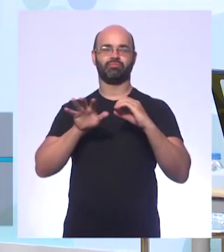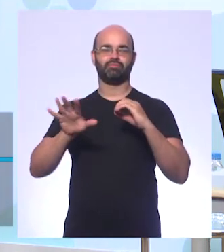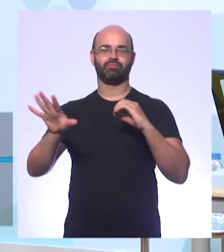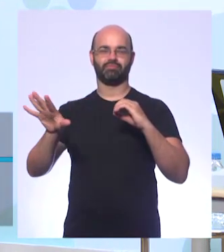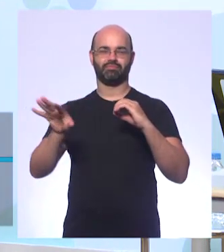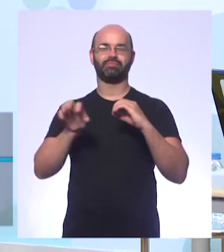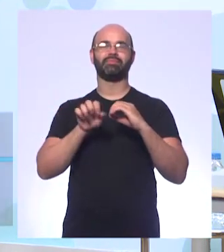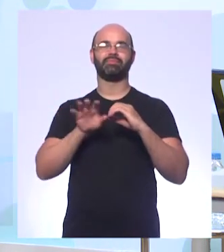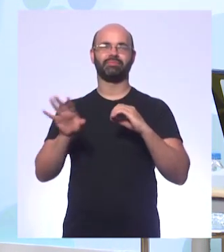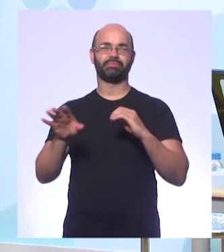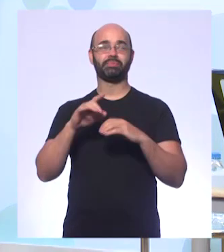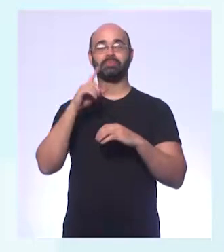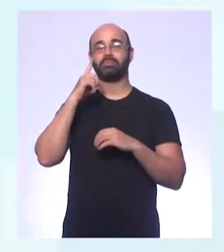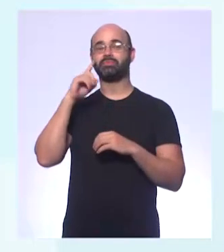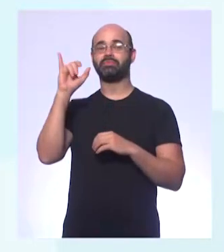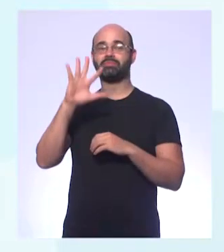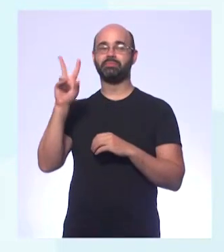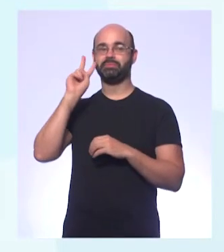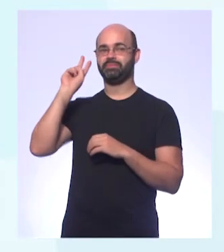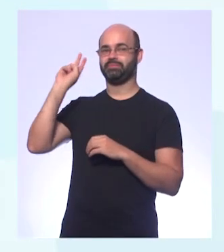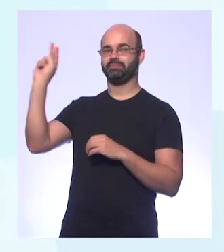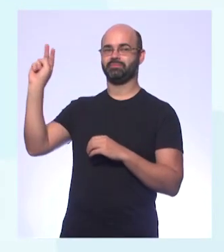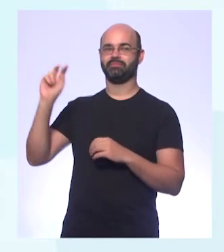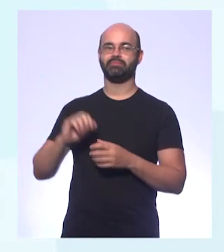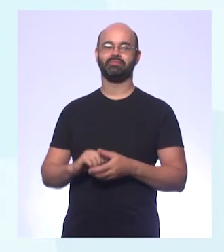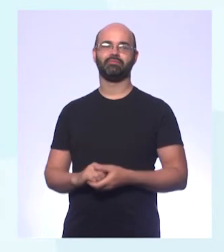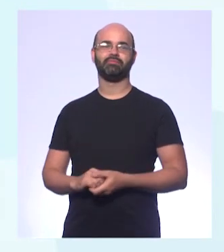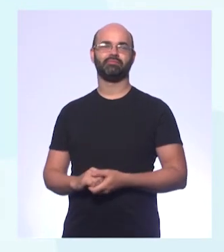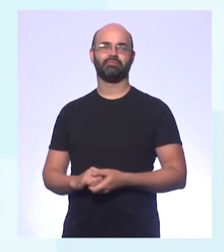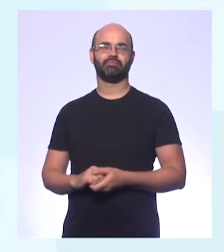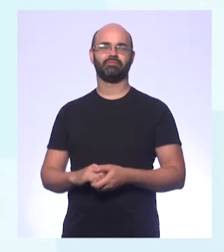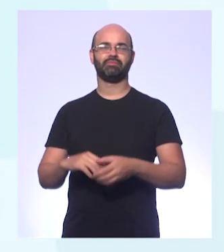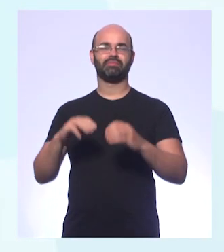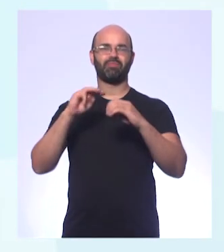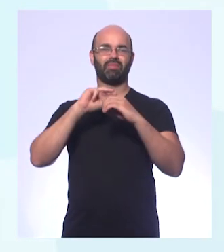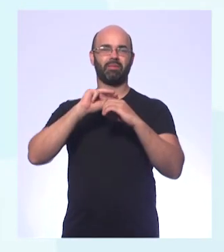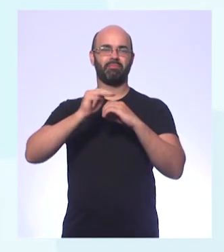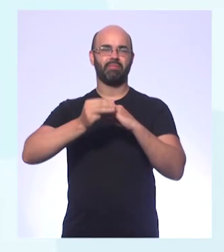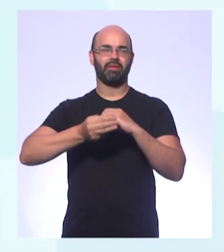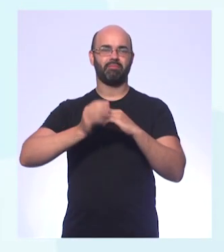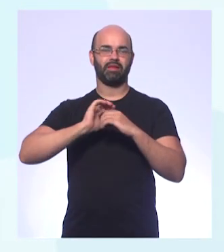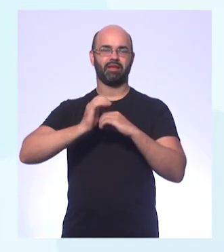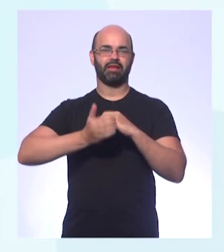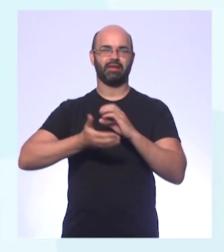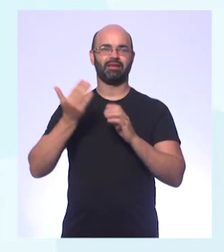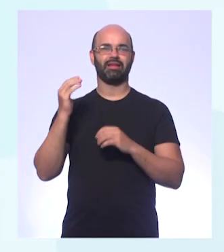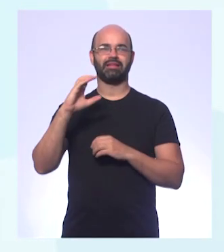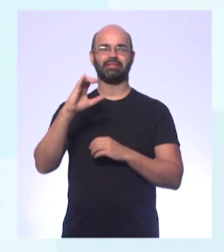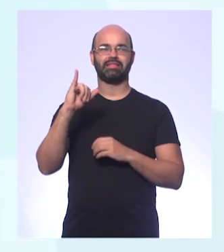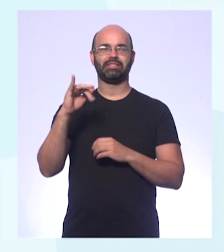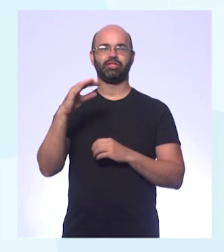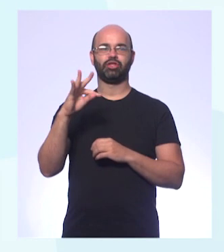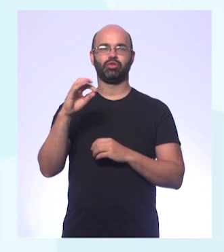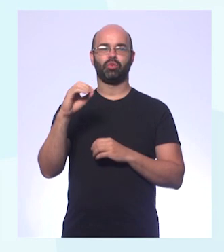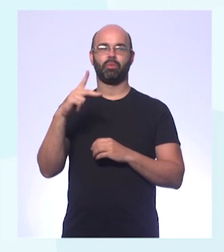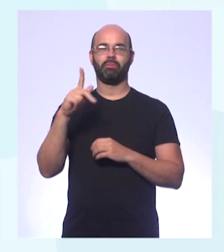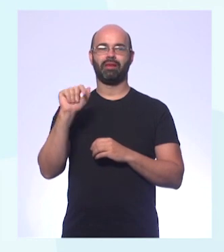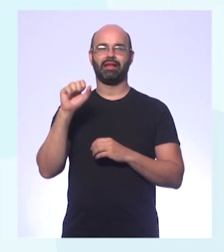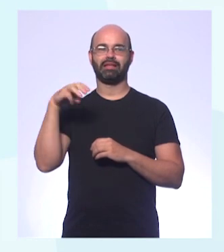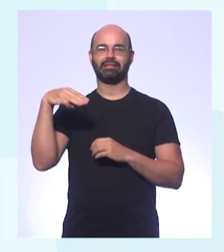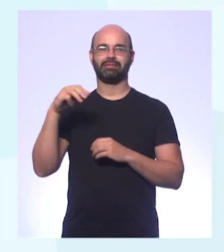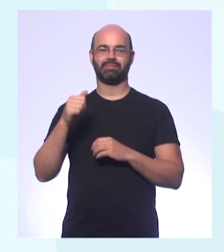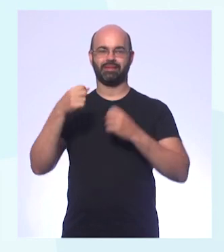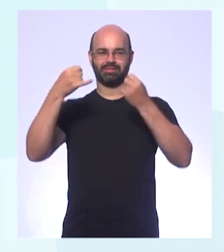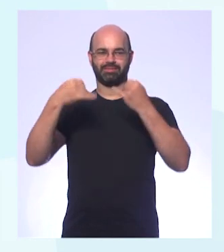eu deixei até a imagenzinha aí. Depois que a gente falou da membrana, a gente falou do quê? Do citoplasma. E aí a gente falou que existia uma fase